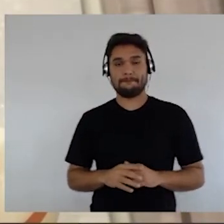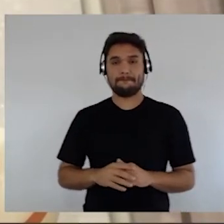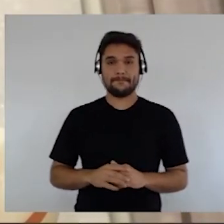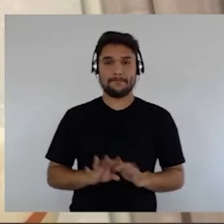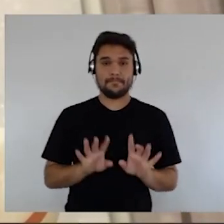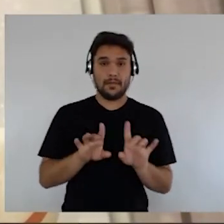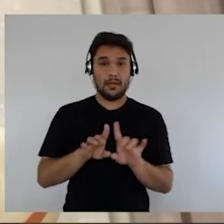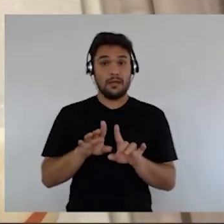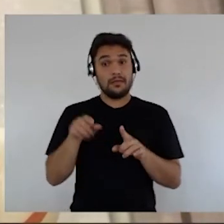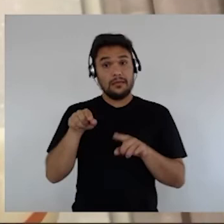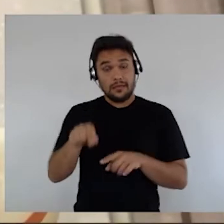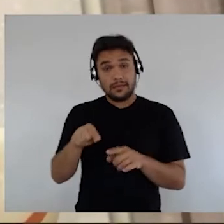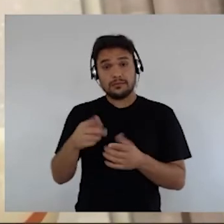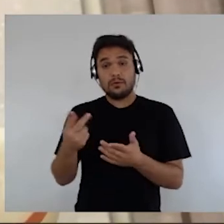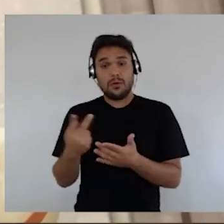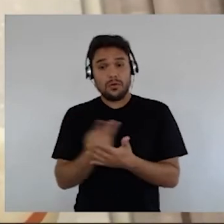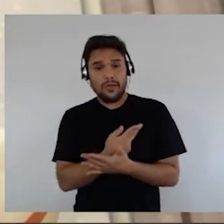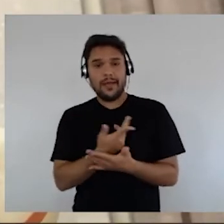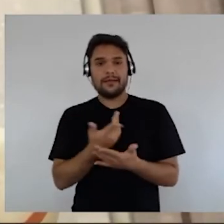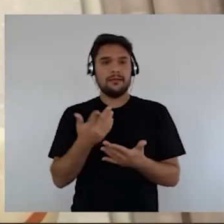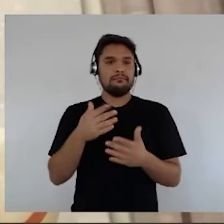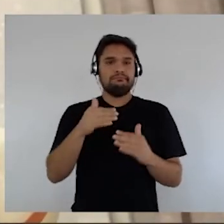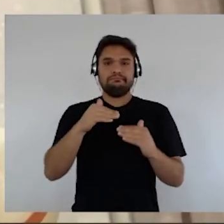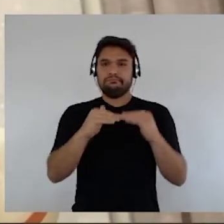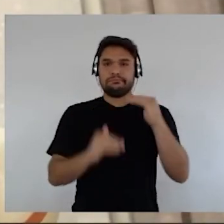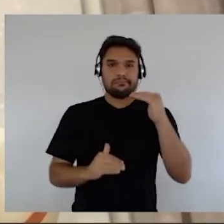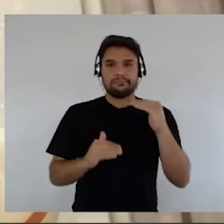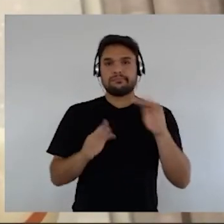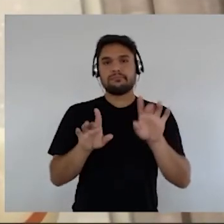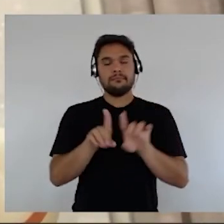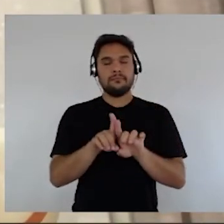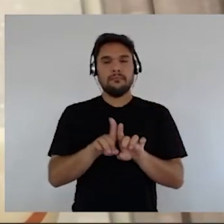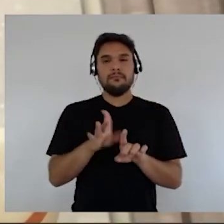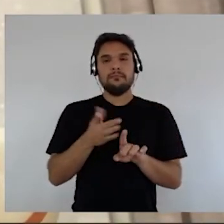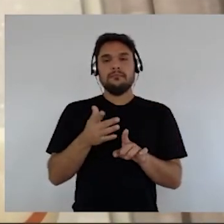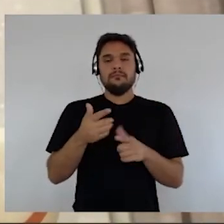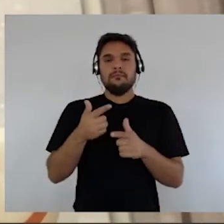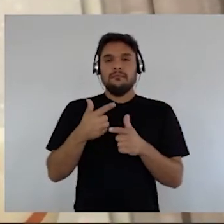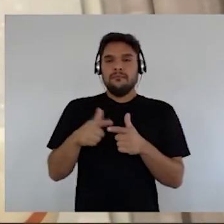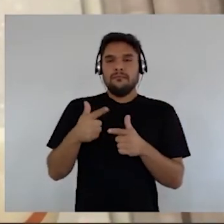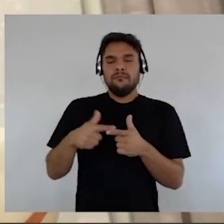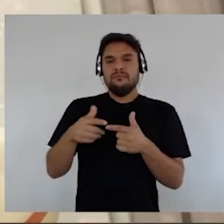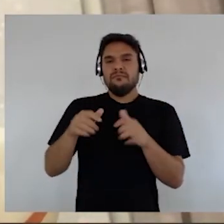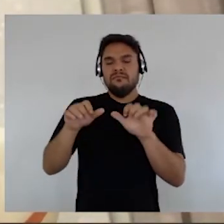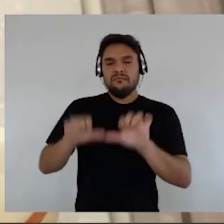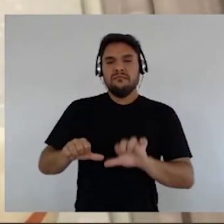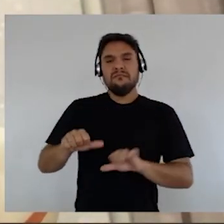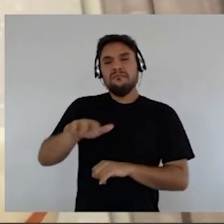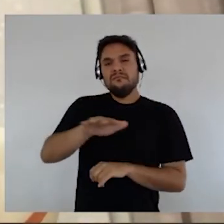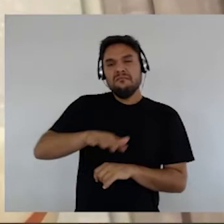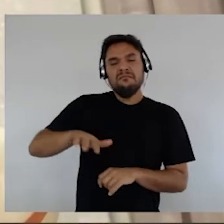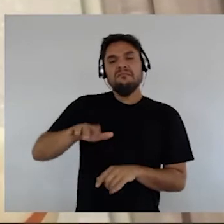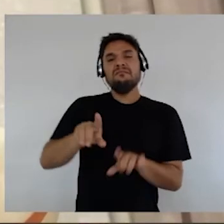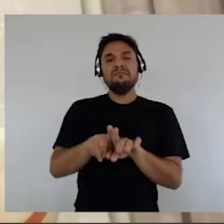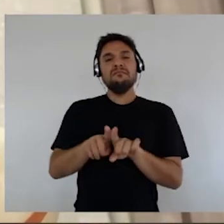presentes, provocando desequilíbrios, graves distorções, como também